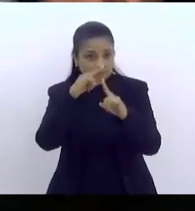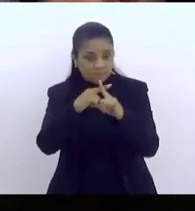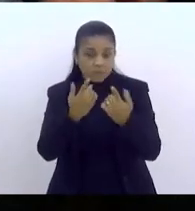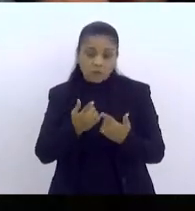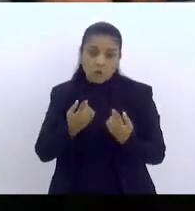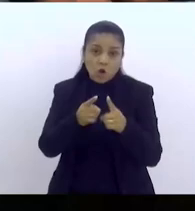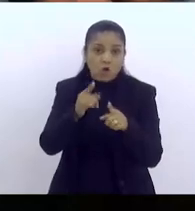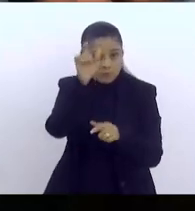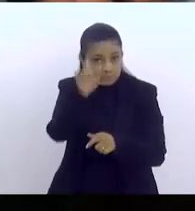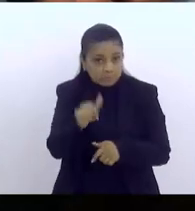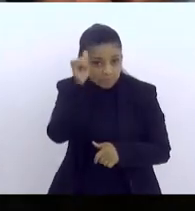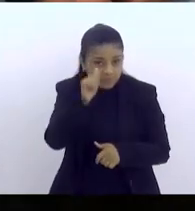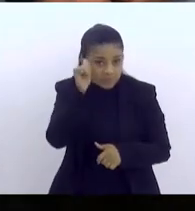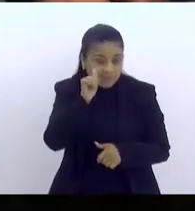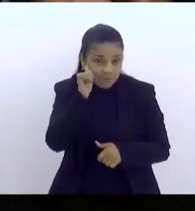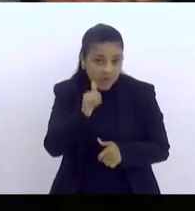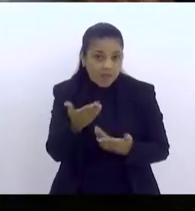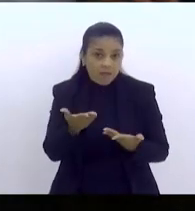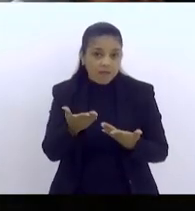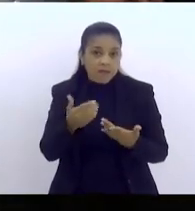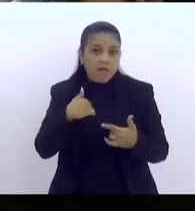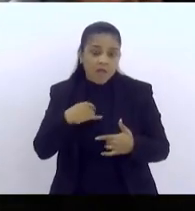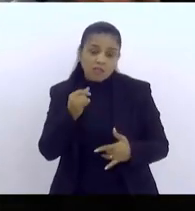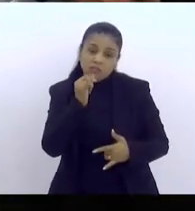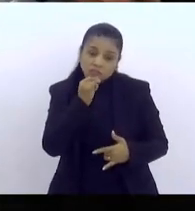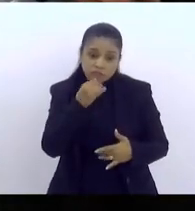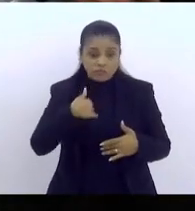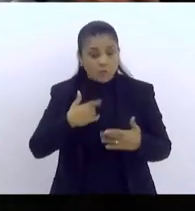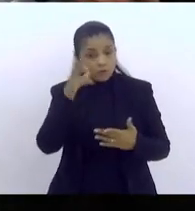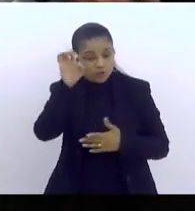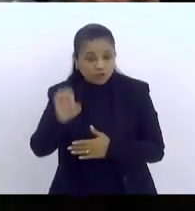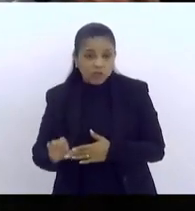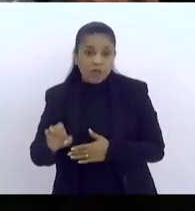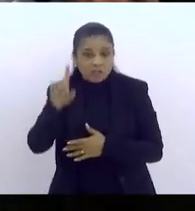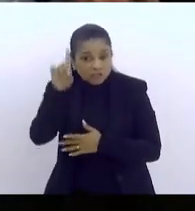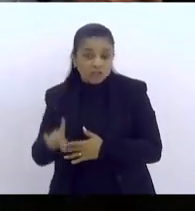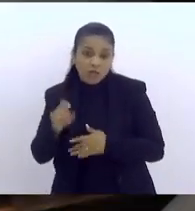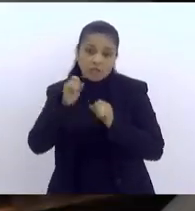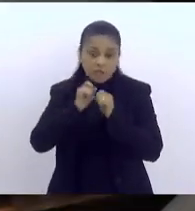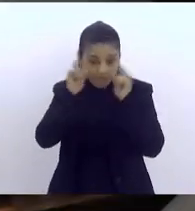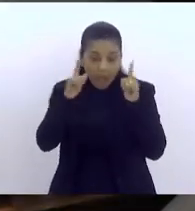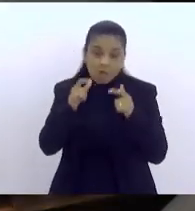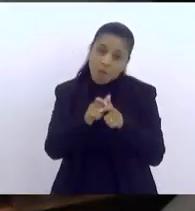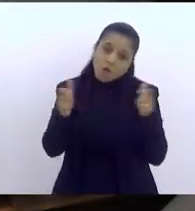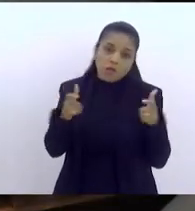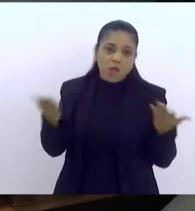continuar assim contra, e não é uma tristeza, não. Graças a Deus, a direita acordou e hoje nós somos maioria. Obrigada.